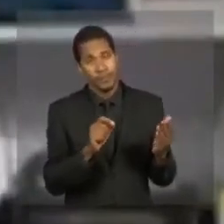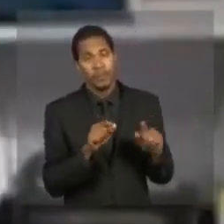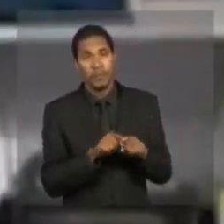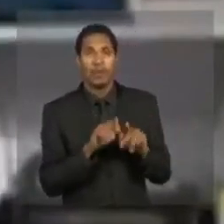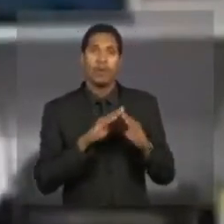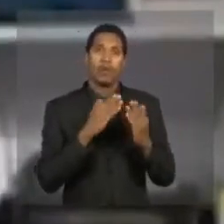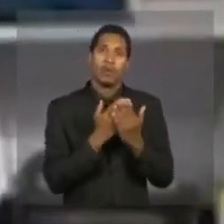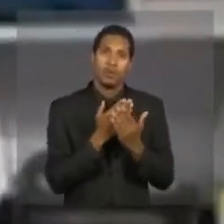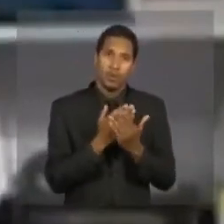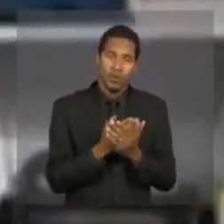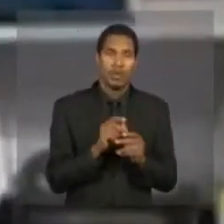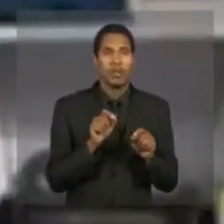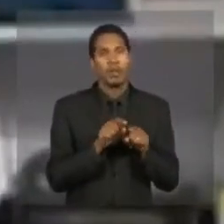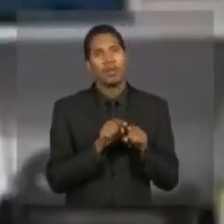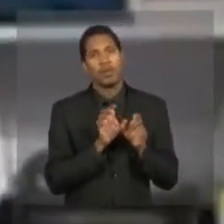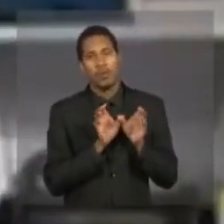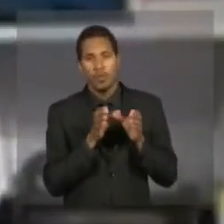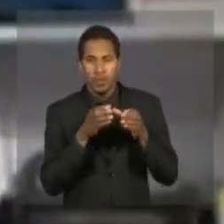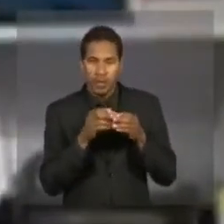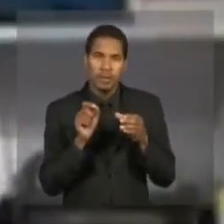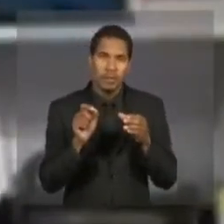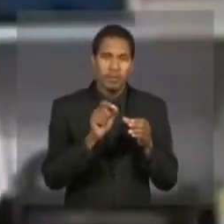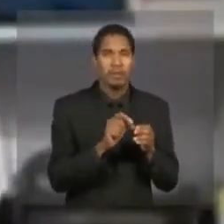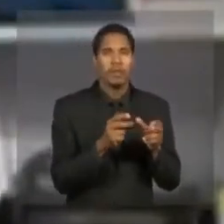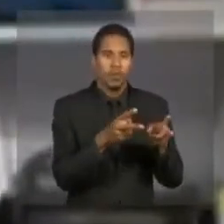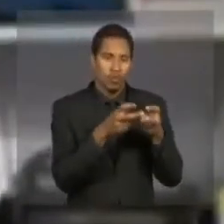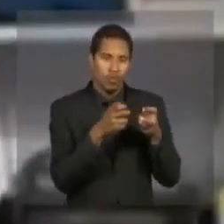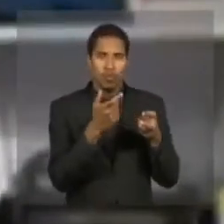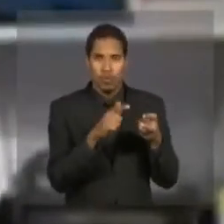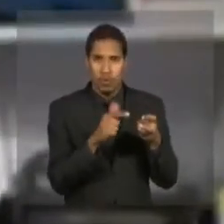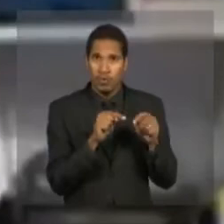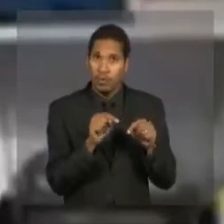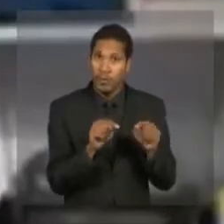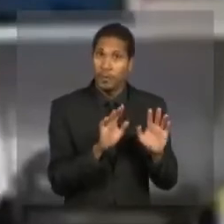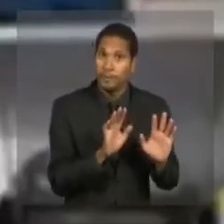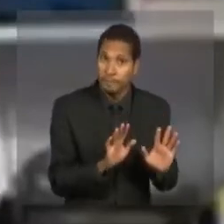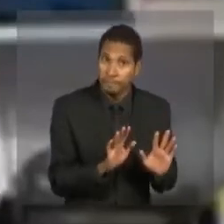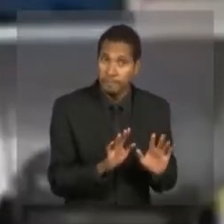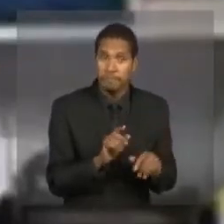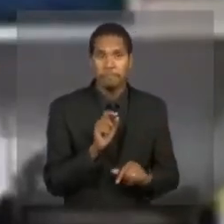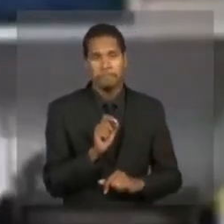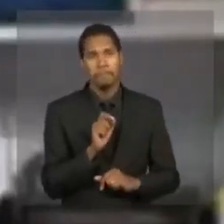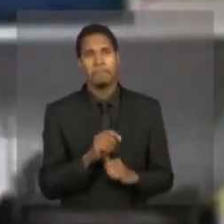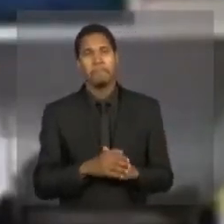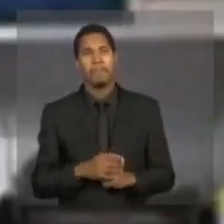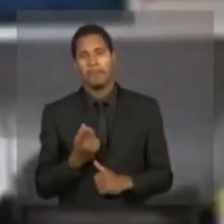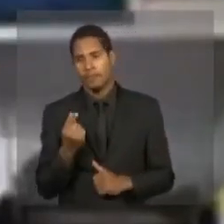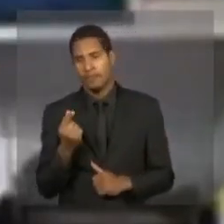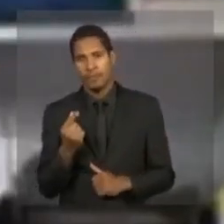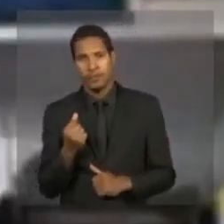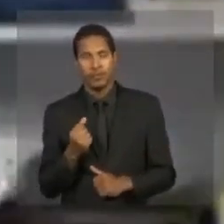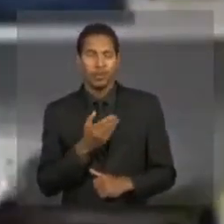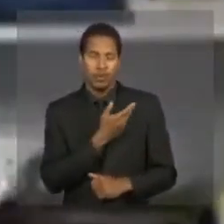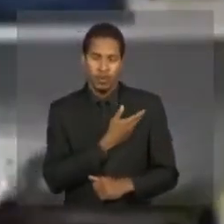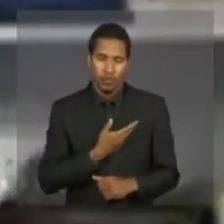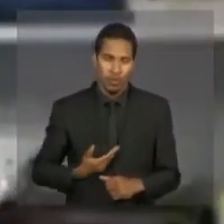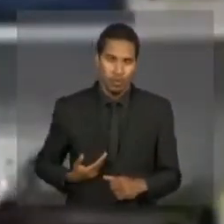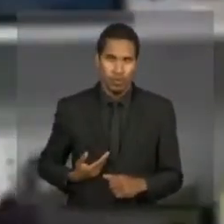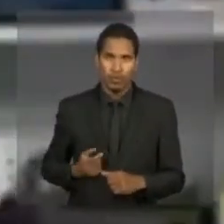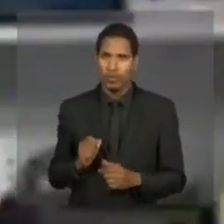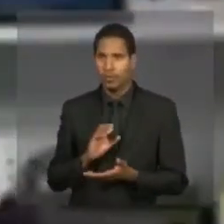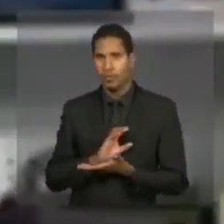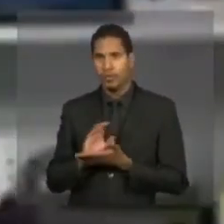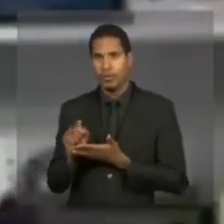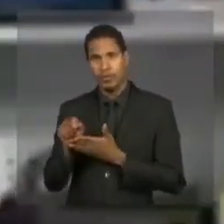ou filantrópicas. Tá certo? Não prevê escolas destinar recurso público para uma